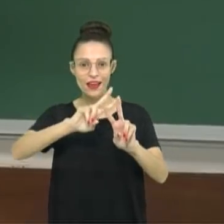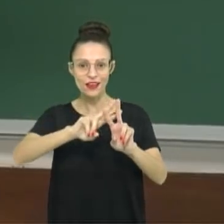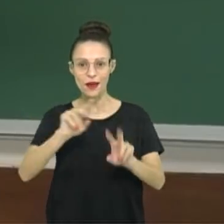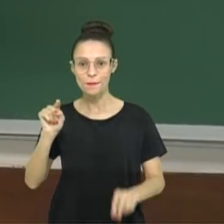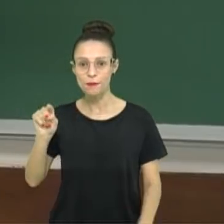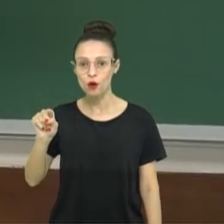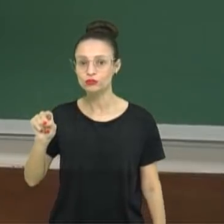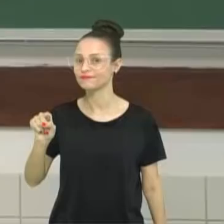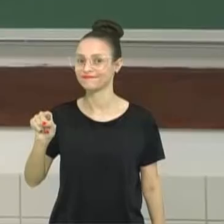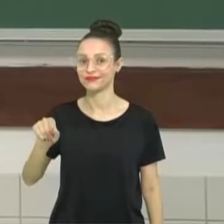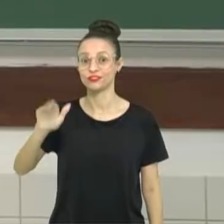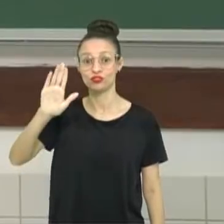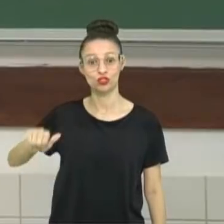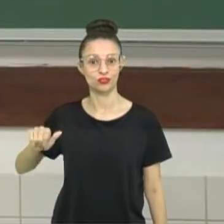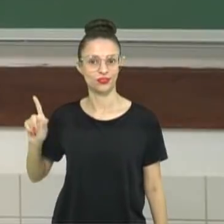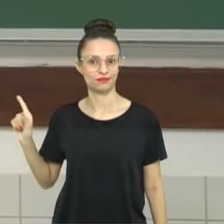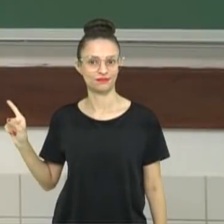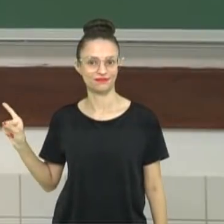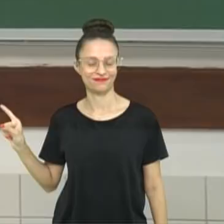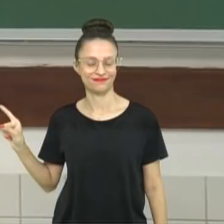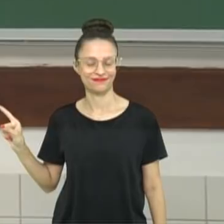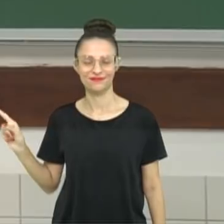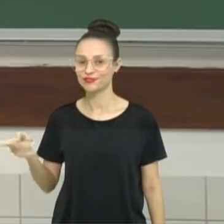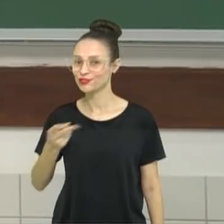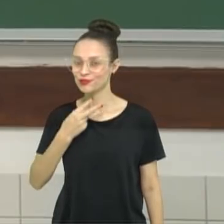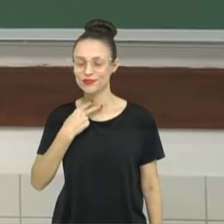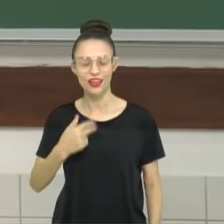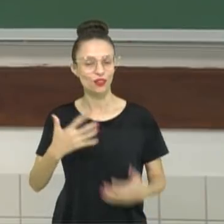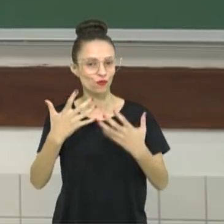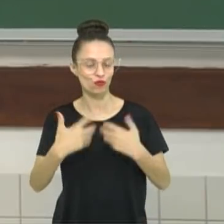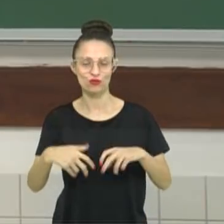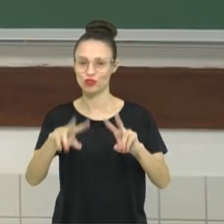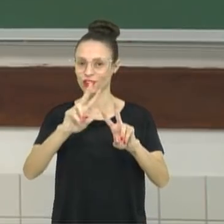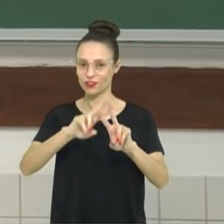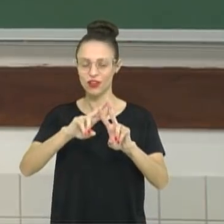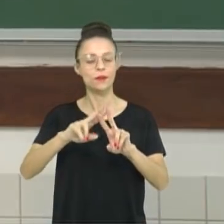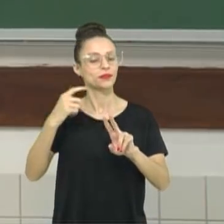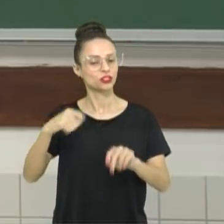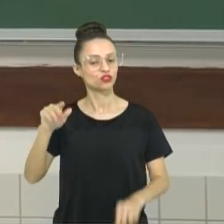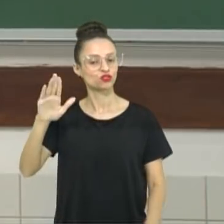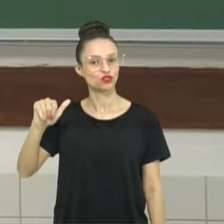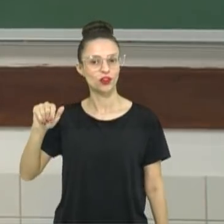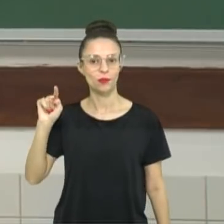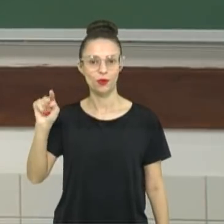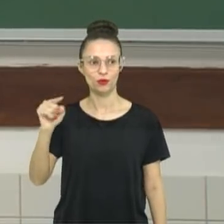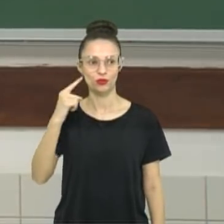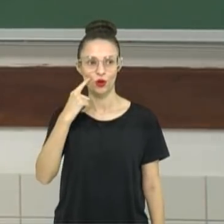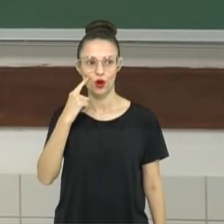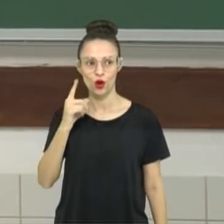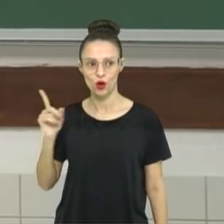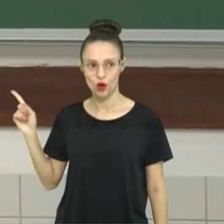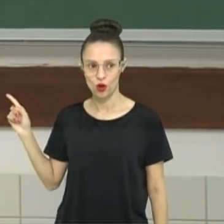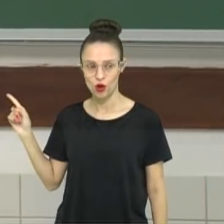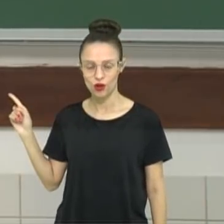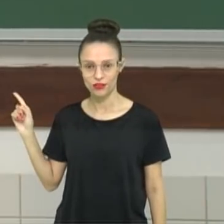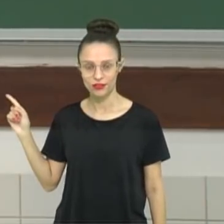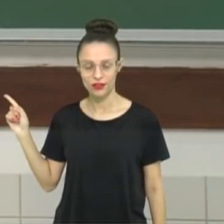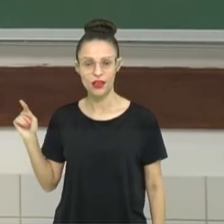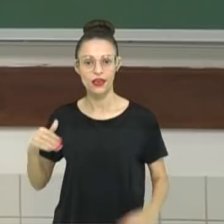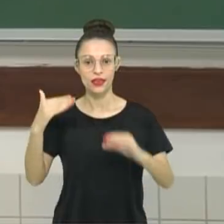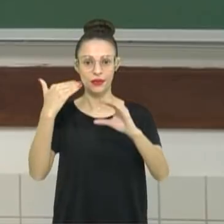final. Tira daí, porque senão ele não vai funcionar para nós, tá? Então, ó, Semana do Conhecimento para